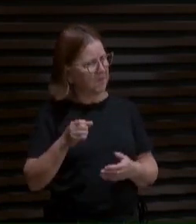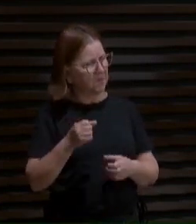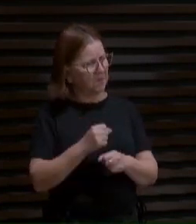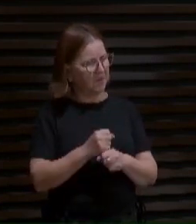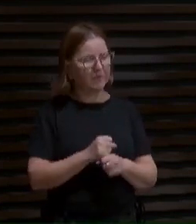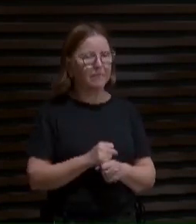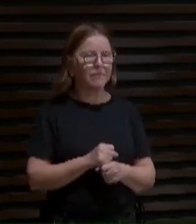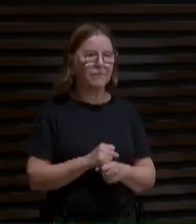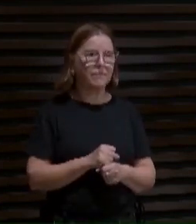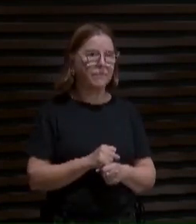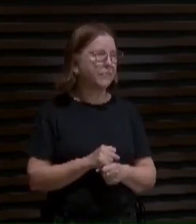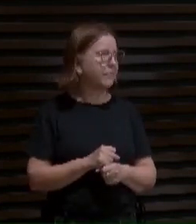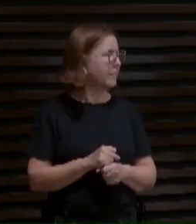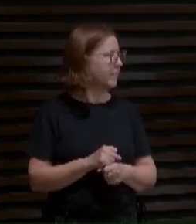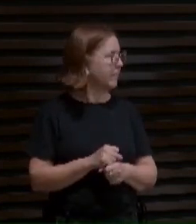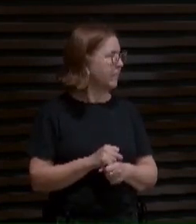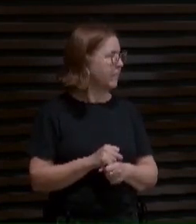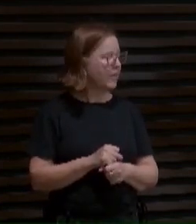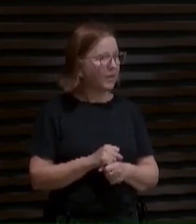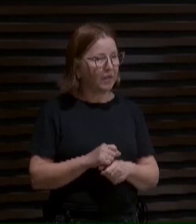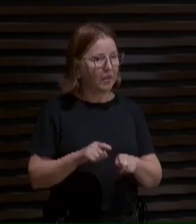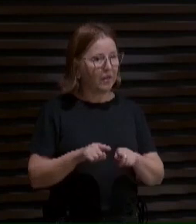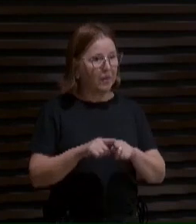E quando você bota aqui o tempo